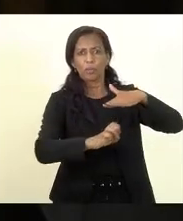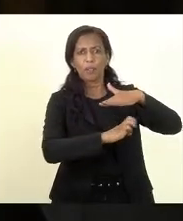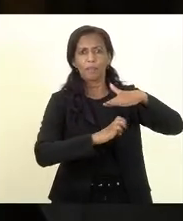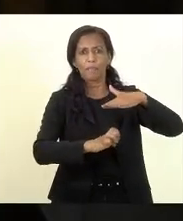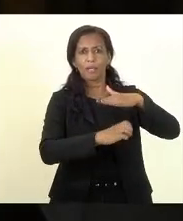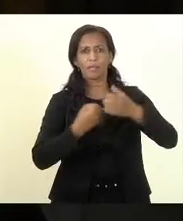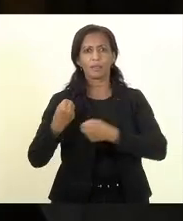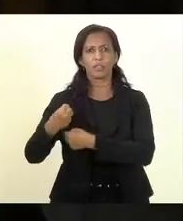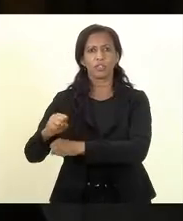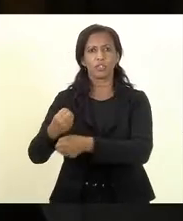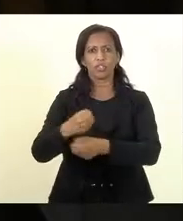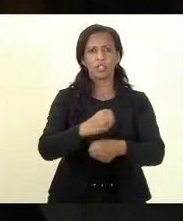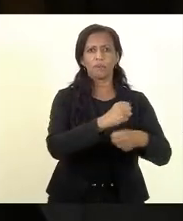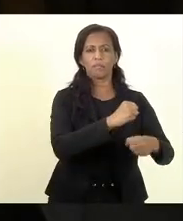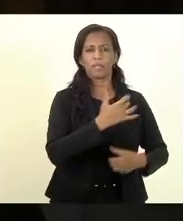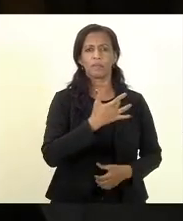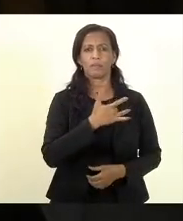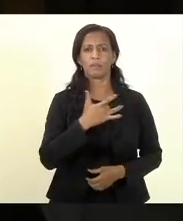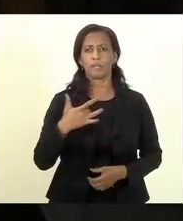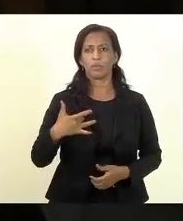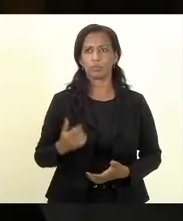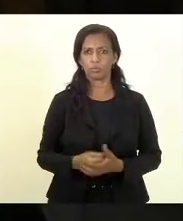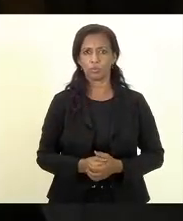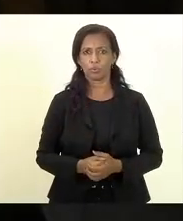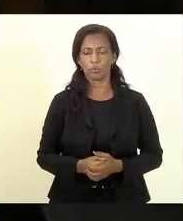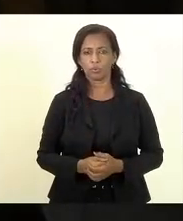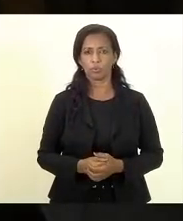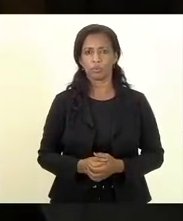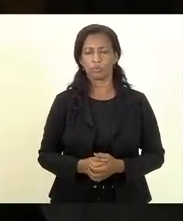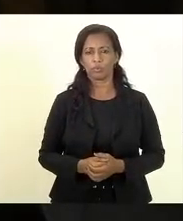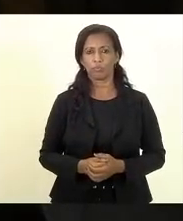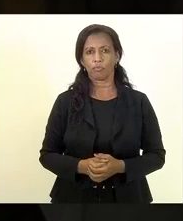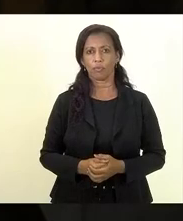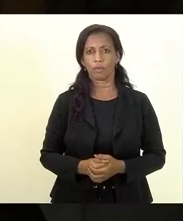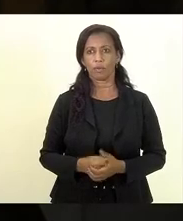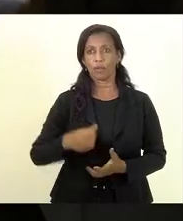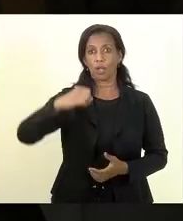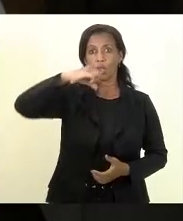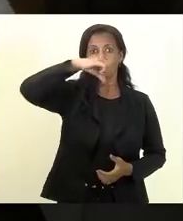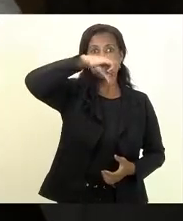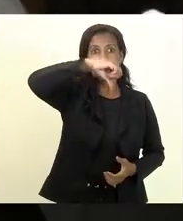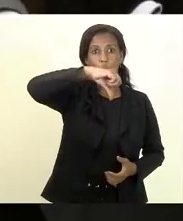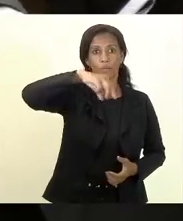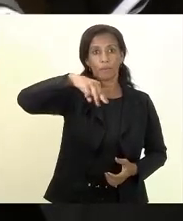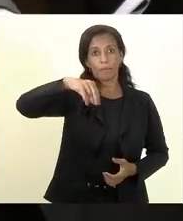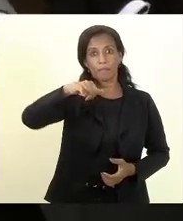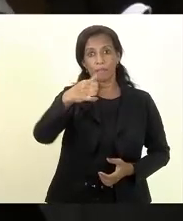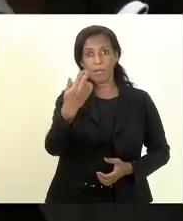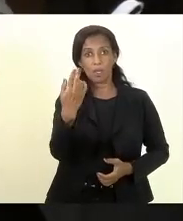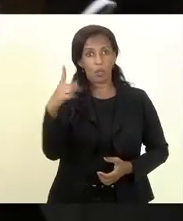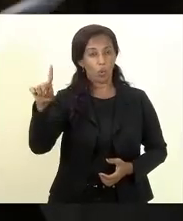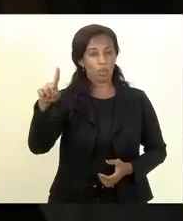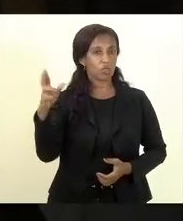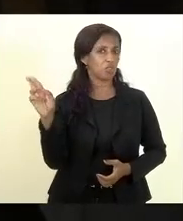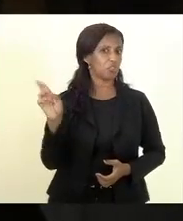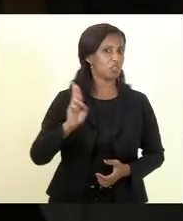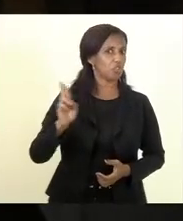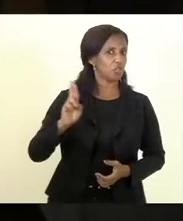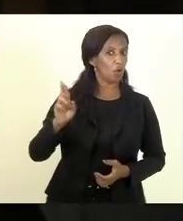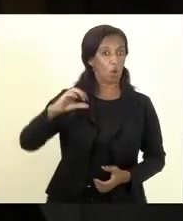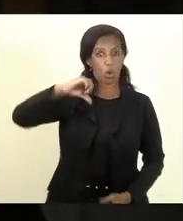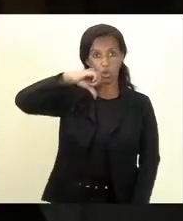limpeza para a saúde, para as unidades de saúde, no valor de 9 milhões de reais.